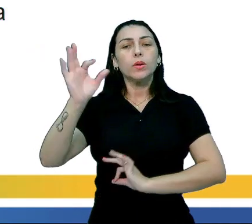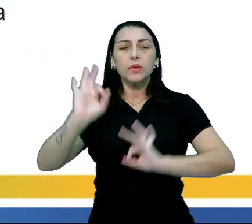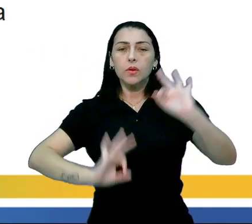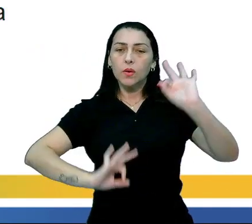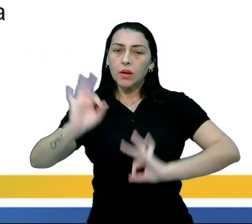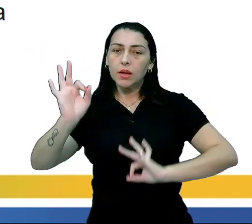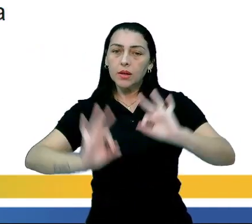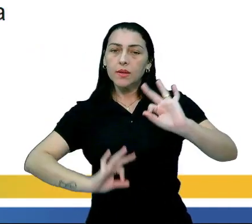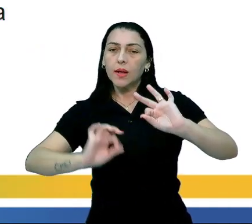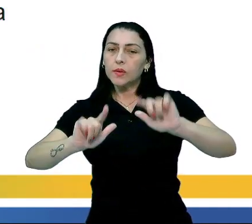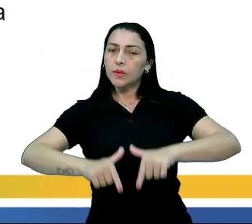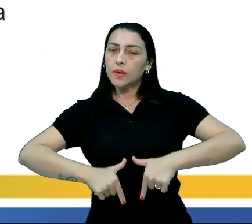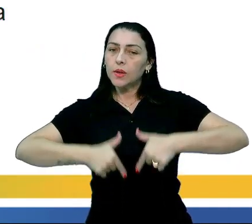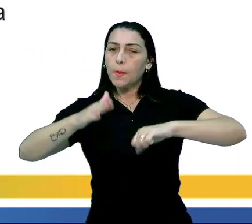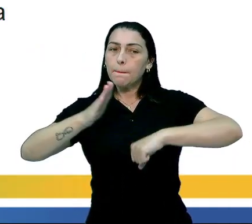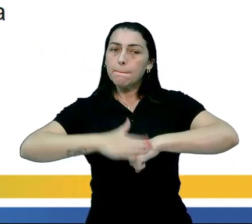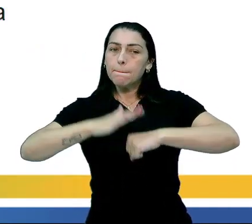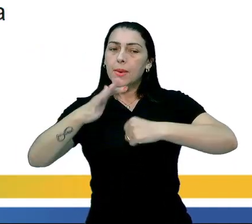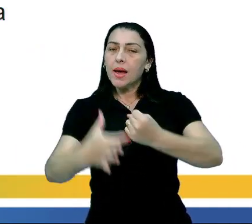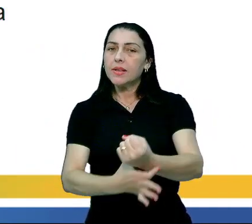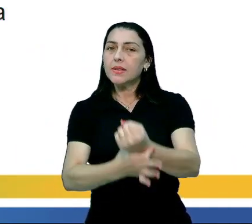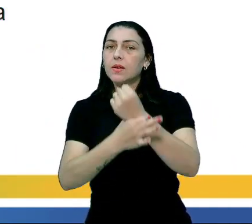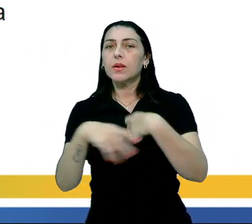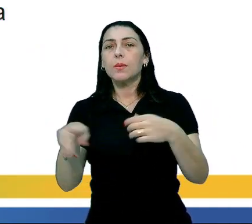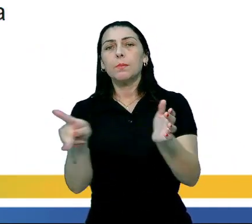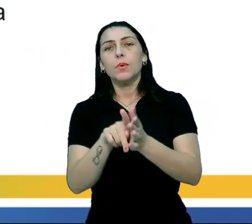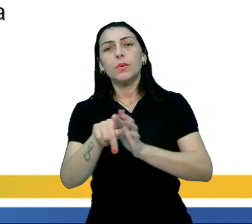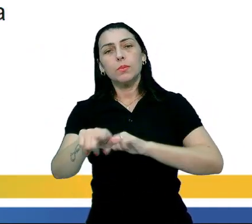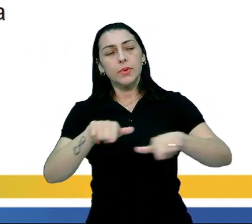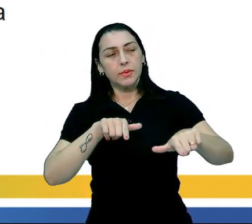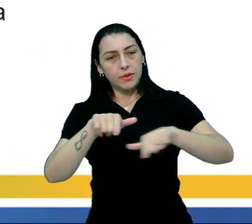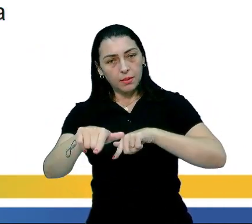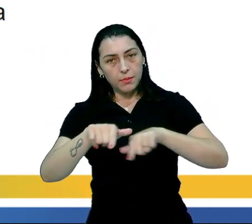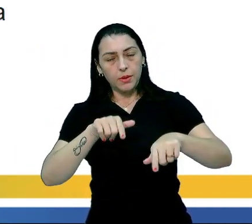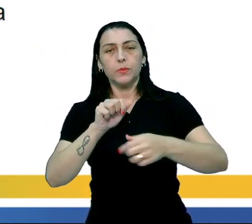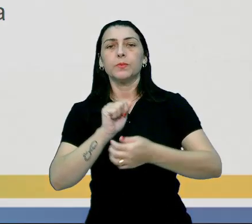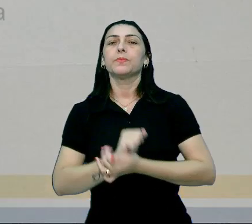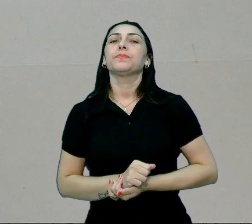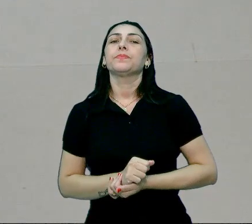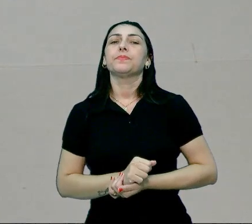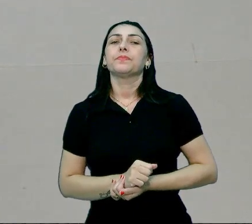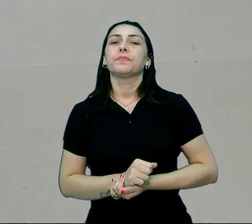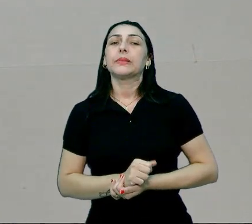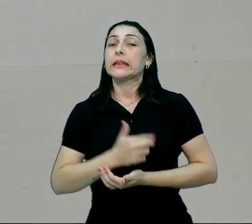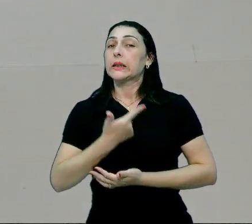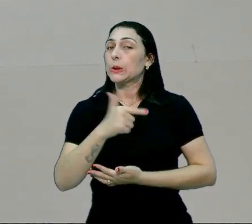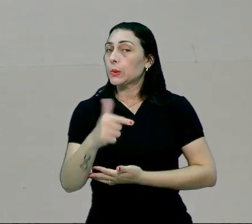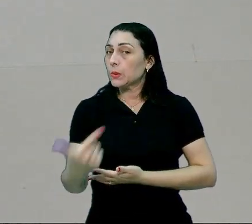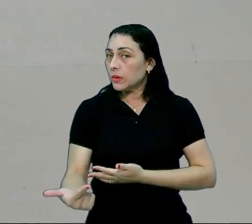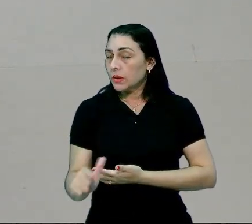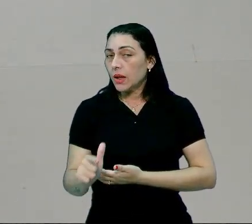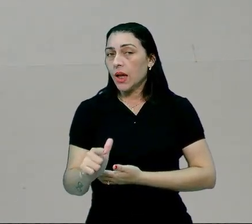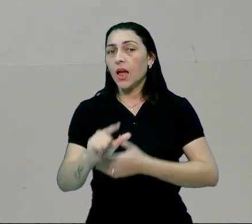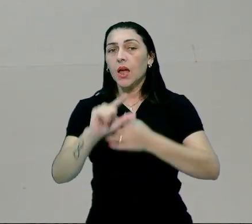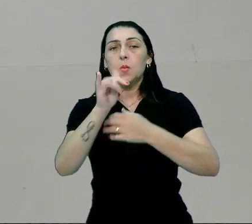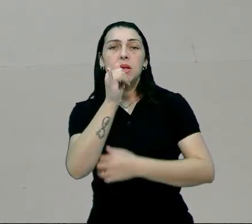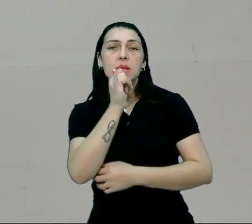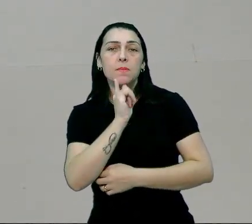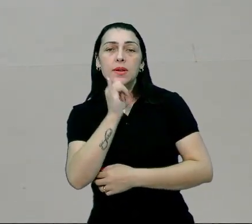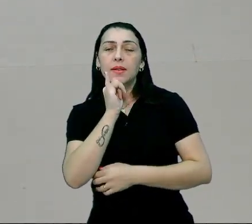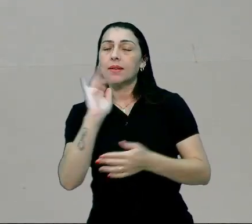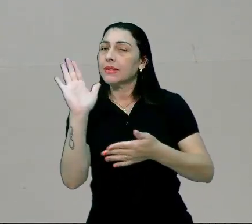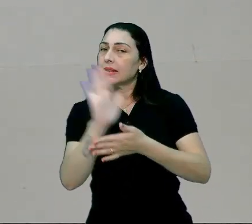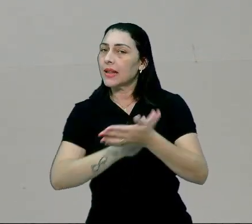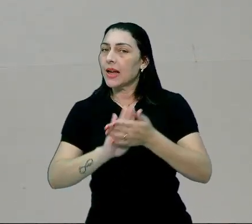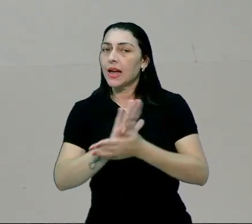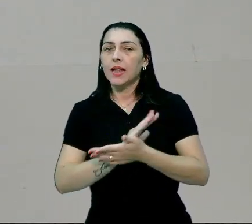e outras organizações engajadas na luta por mais segurança no trabalho. Não existe uma exemplificação,